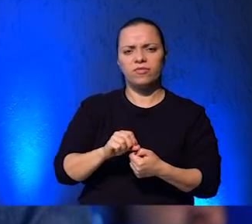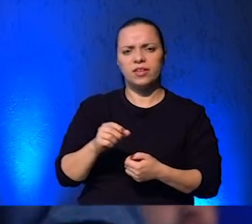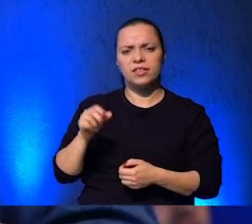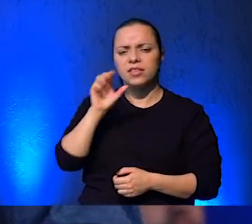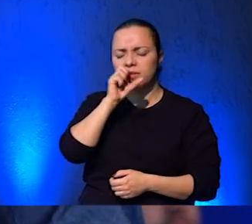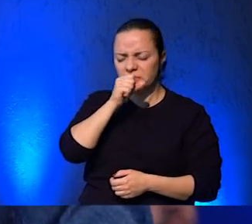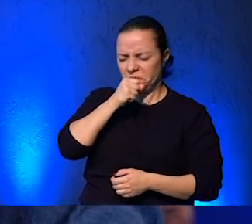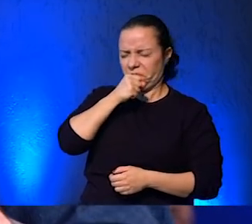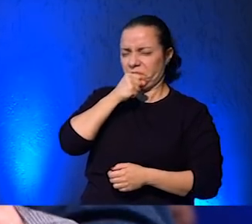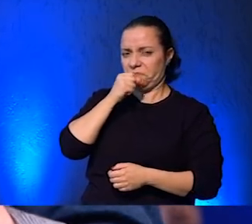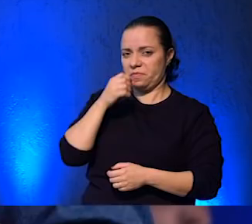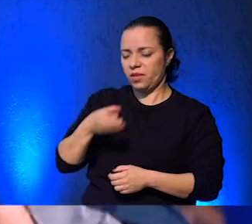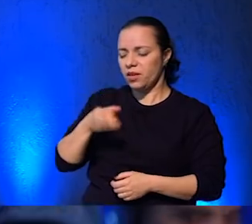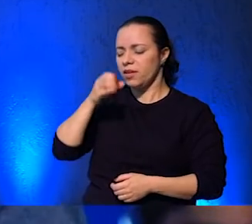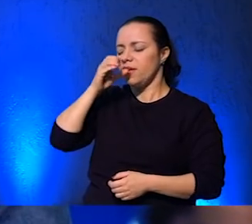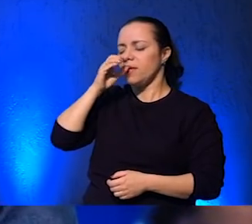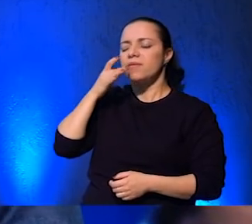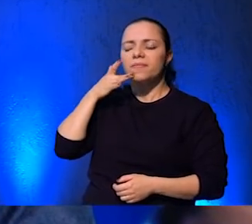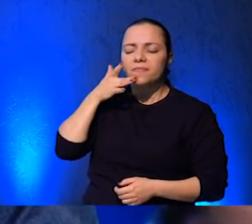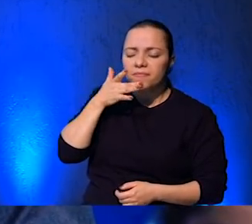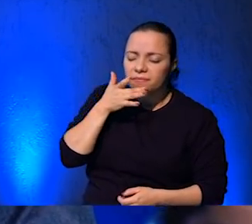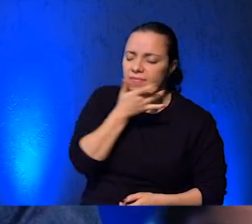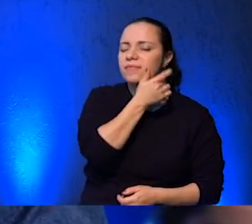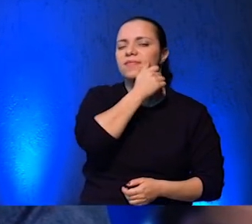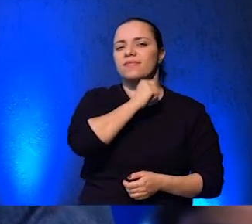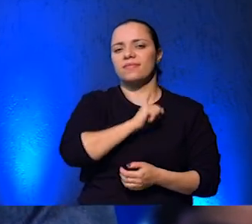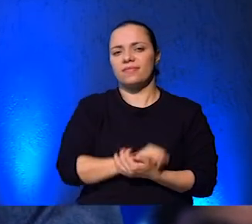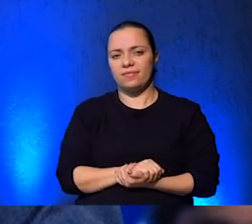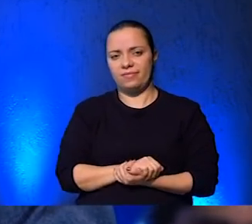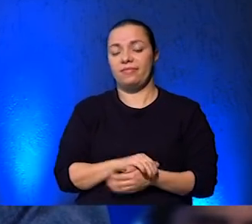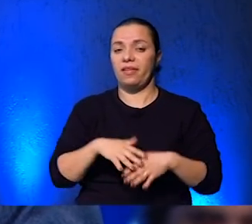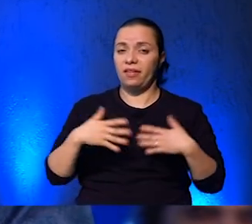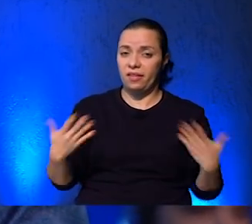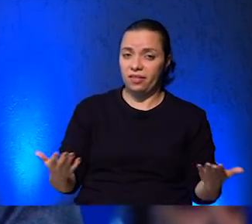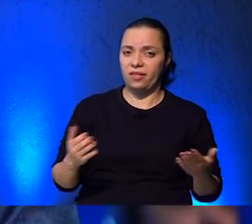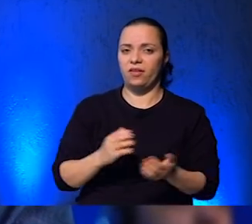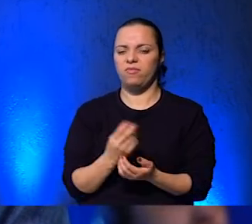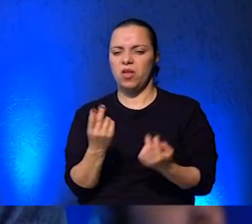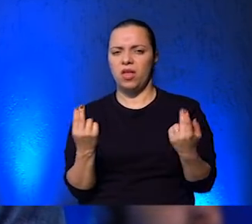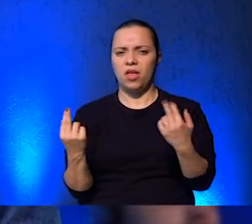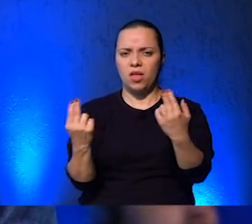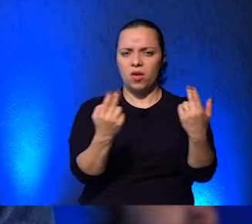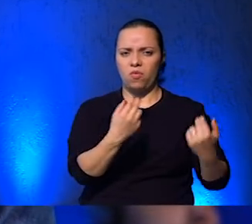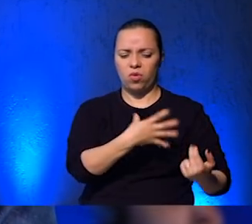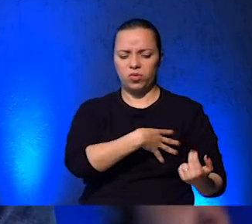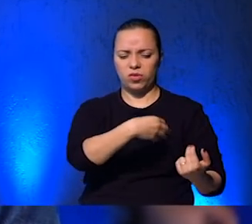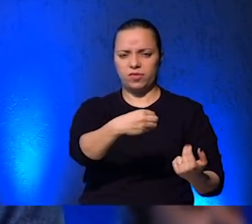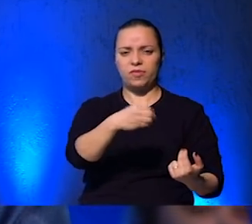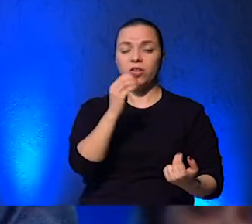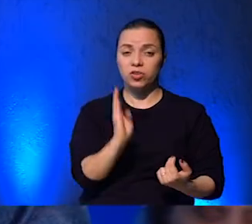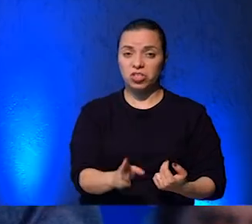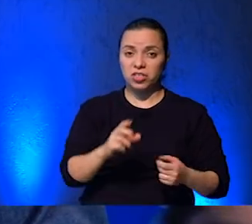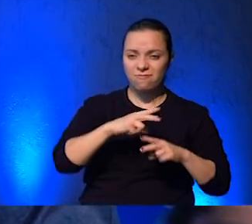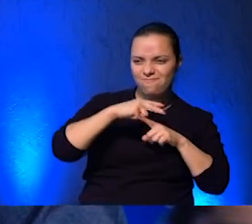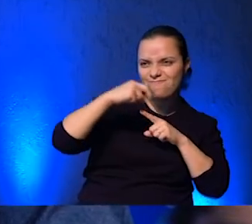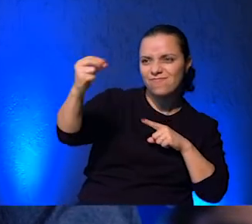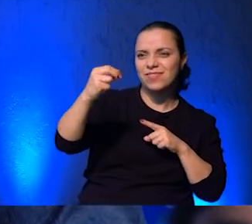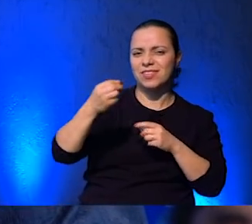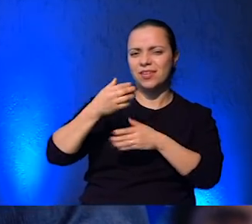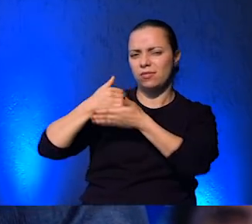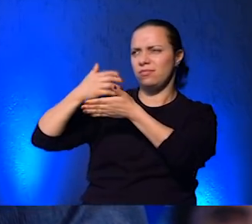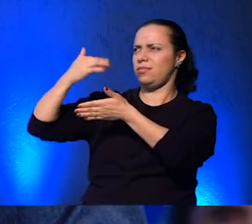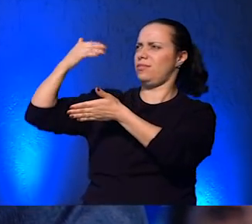luta de agora mas já houve no passado tantas outros e assim como os teus filhos venceram no passado eu vou vencer